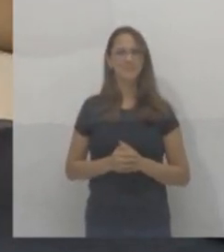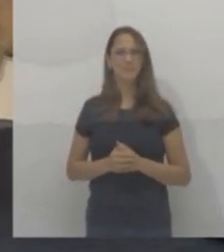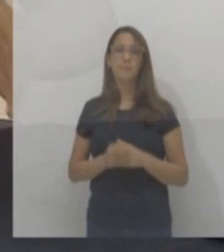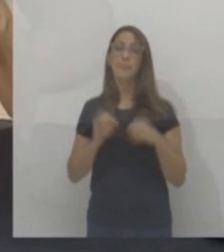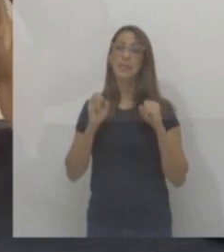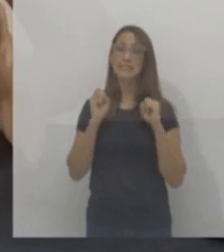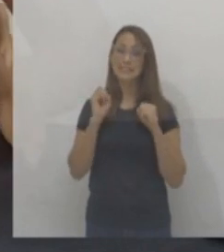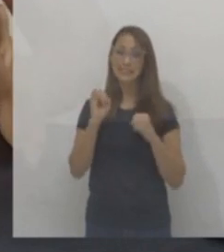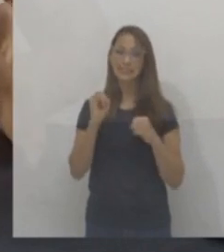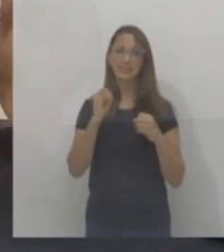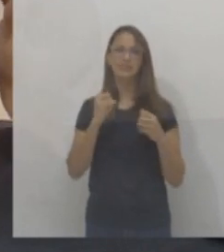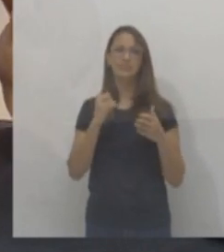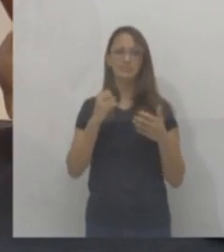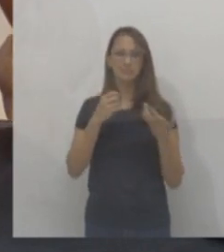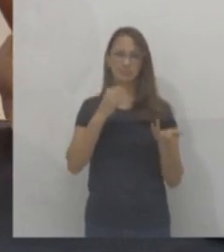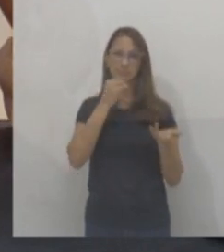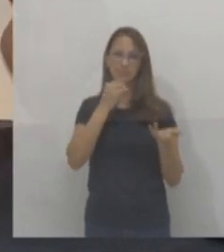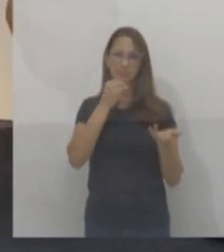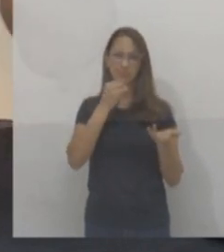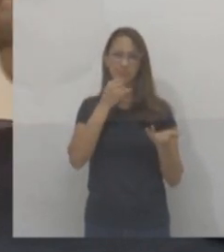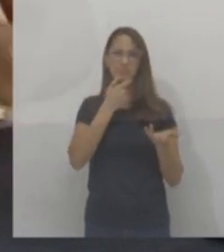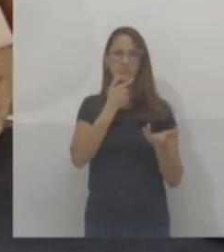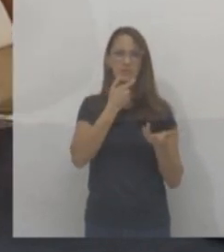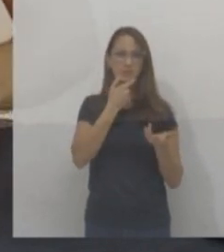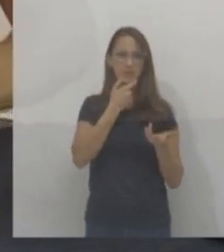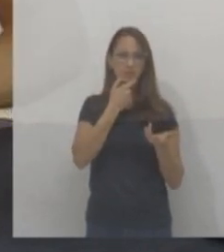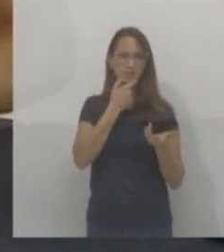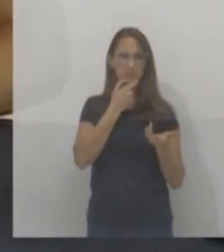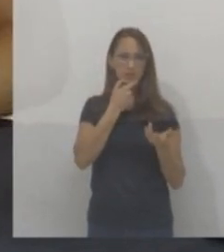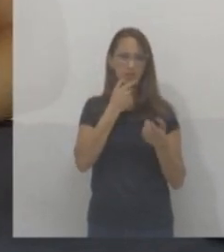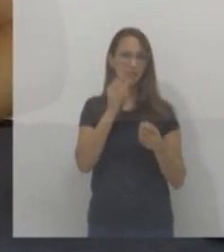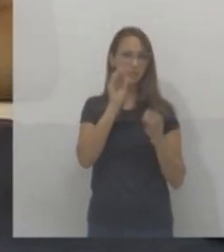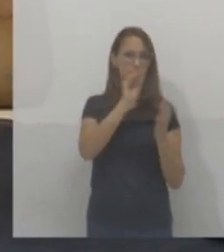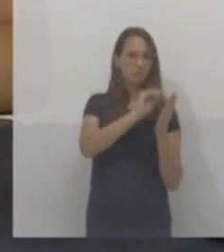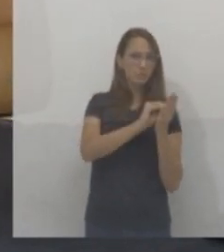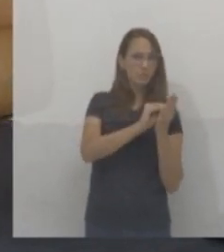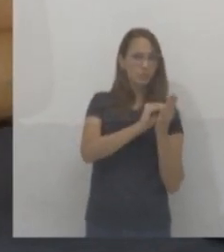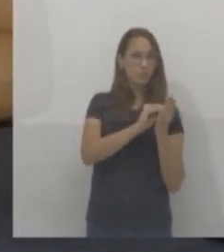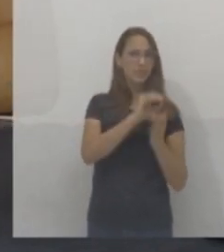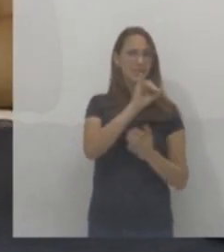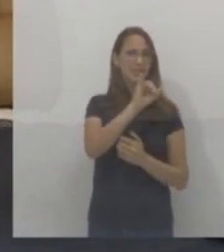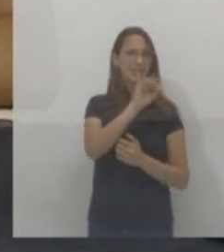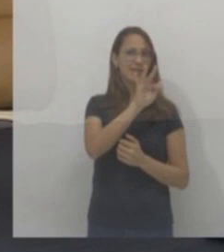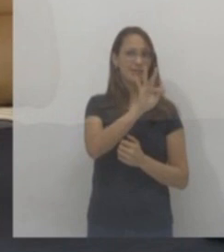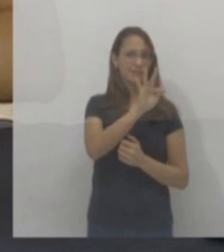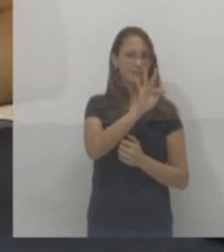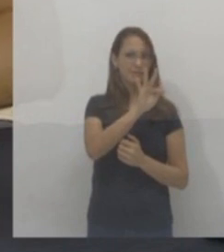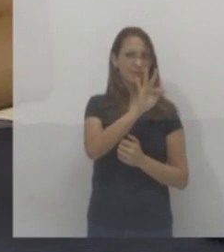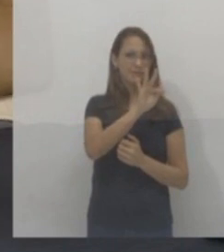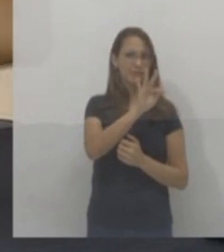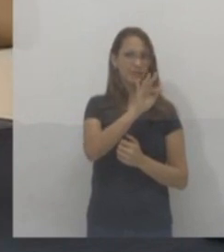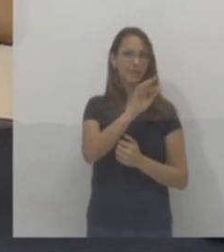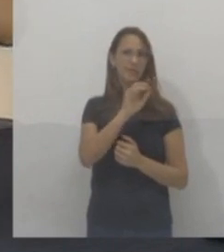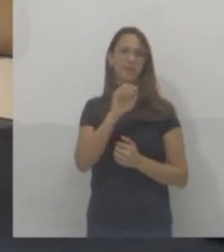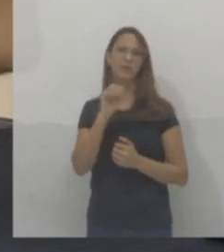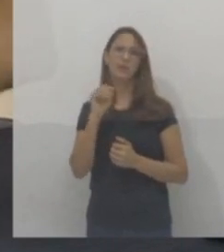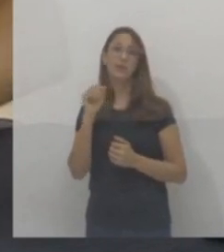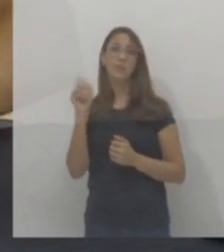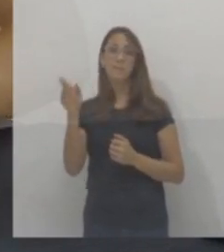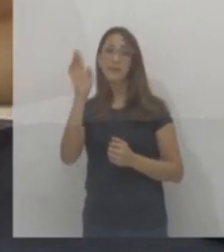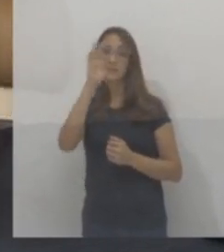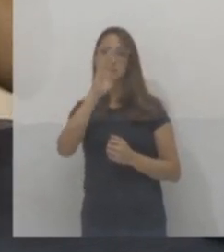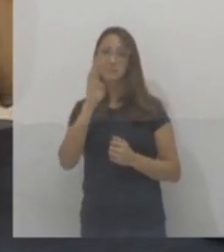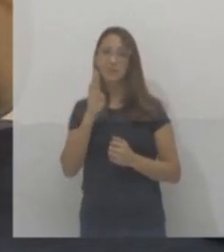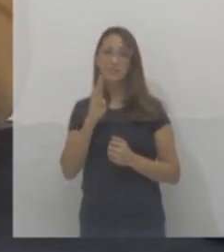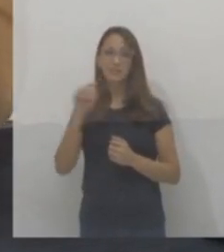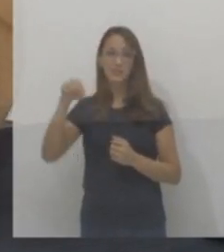condição, a pessoa que fala em língua inglesa, ela vai falar if. O brasileiro, ele deveria falar o se tal coisa acontecer,